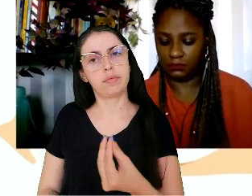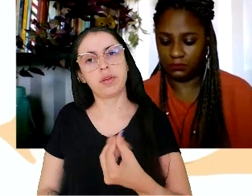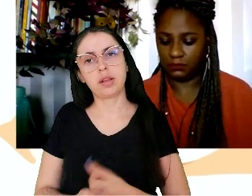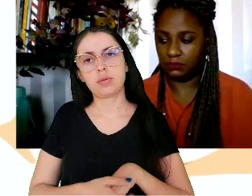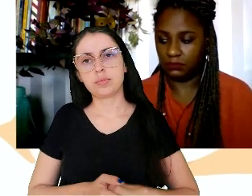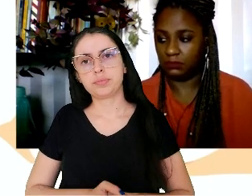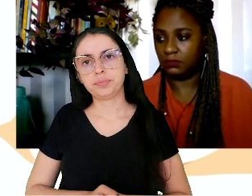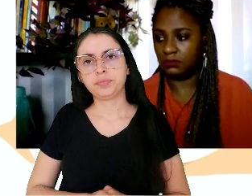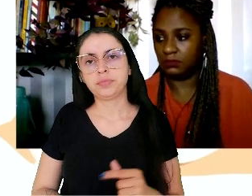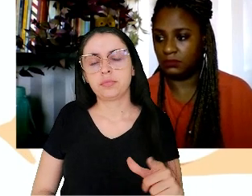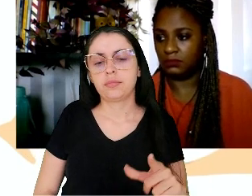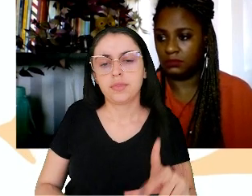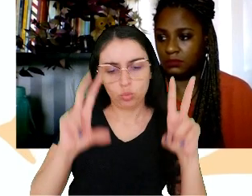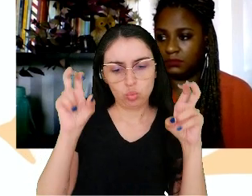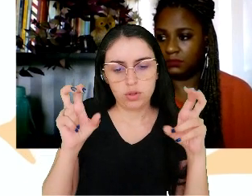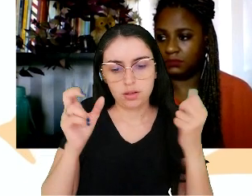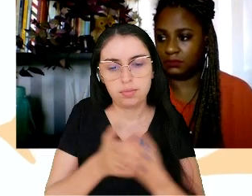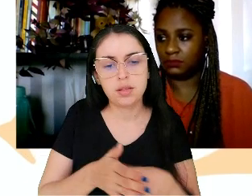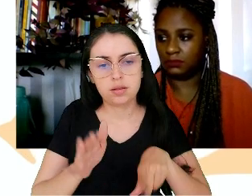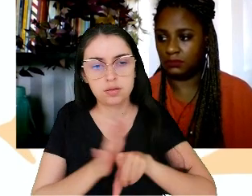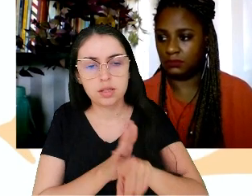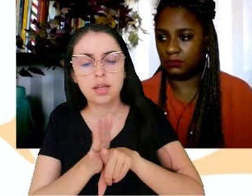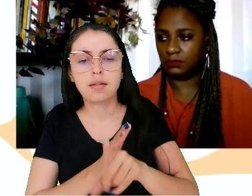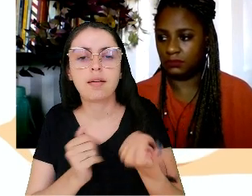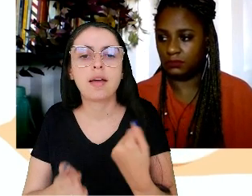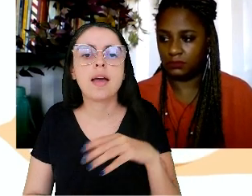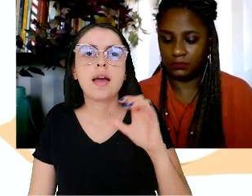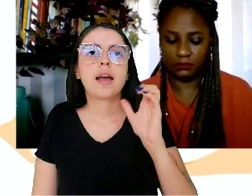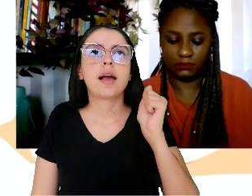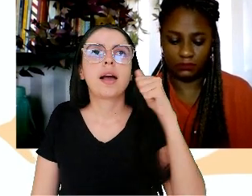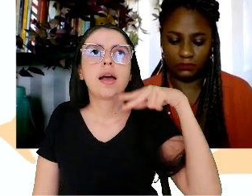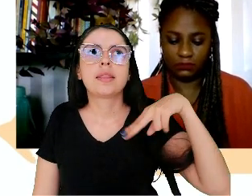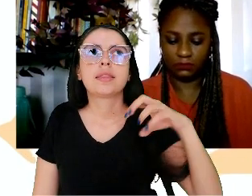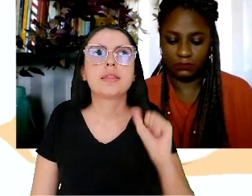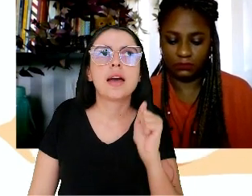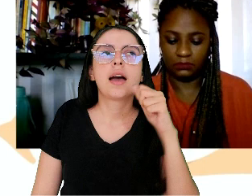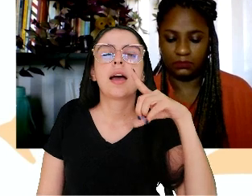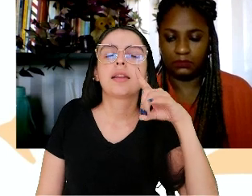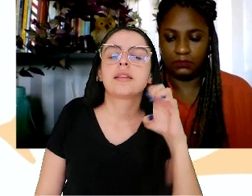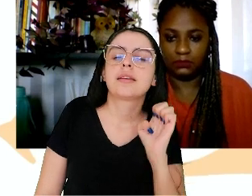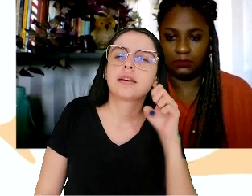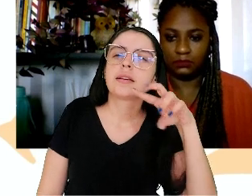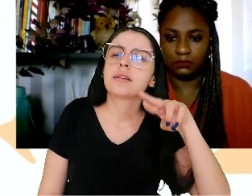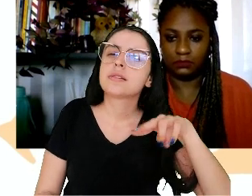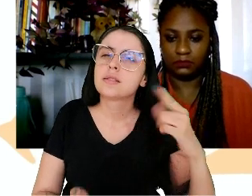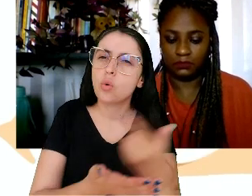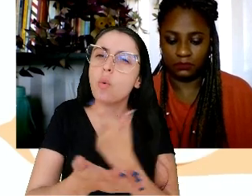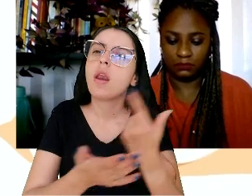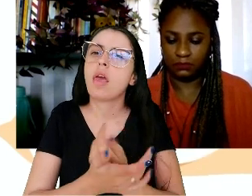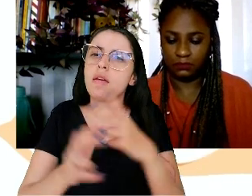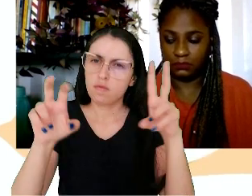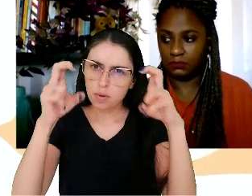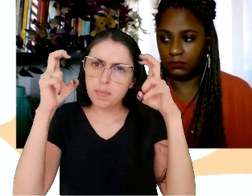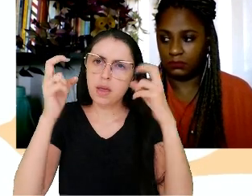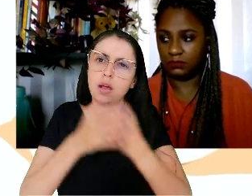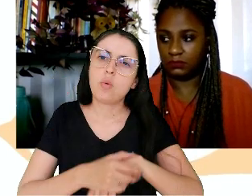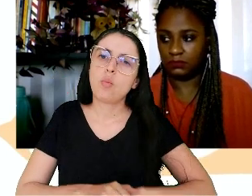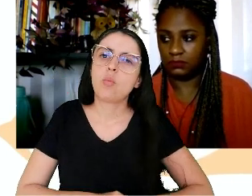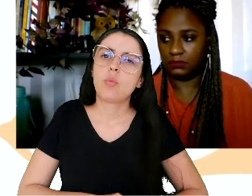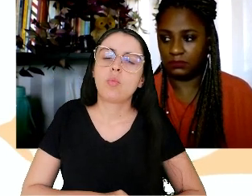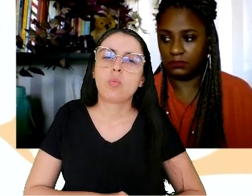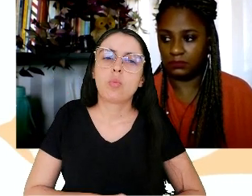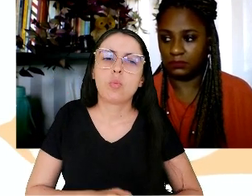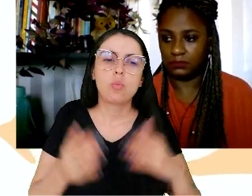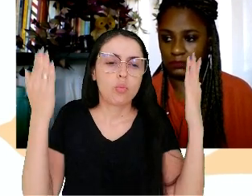Nesse aspecto tem uma pesquisadora também canadense que lançou um livro muito interessante que se chama O